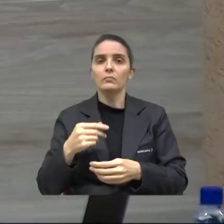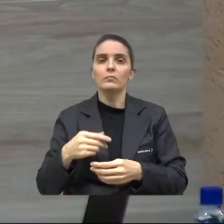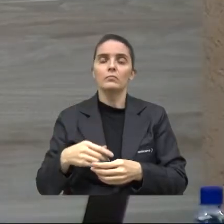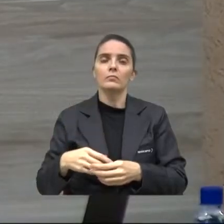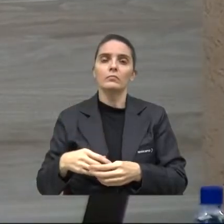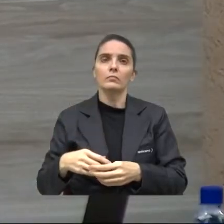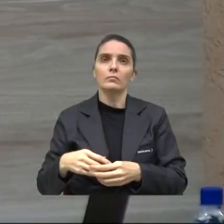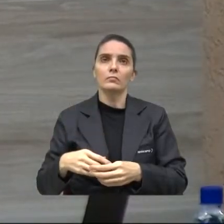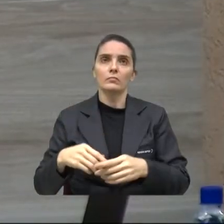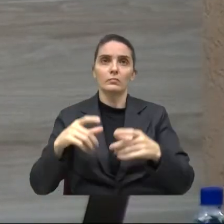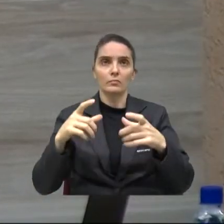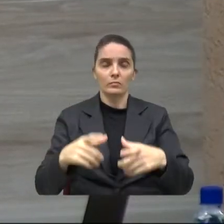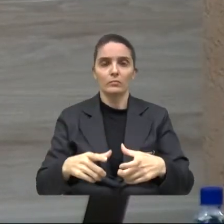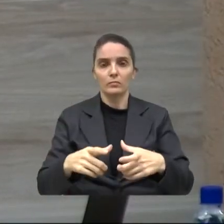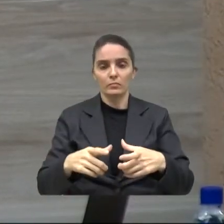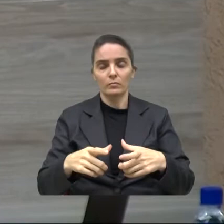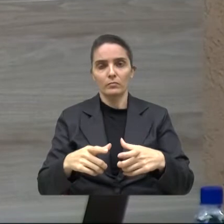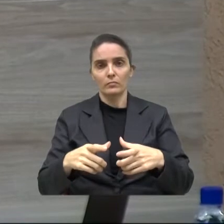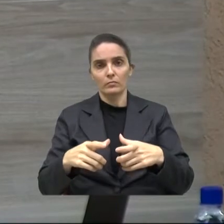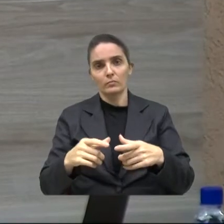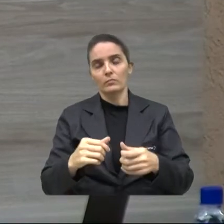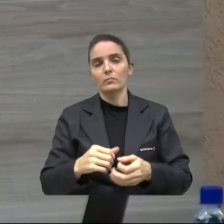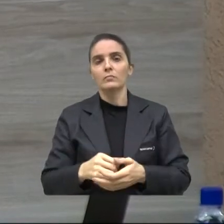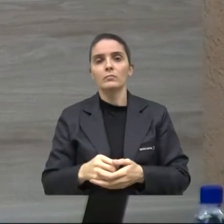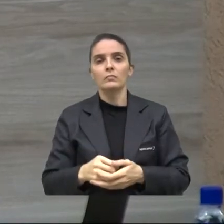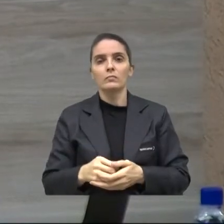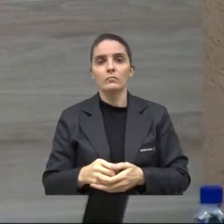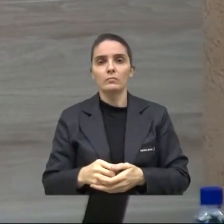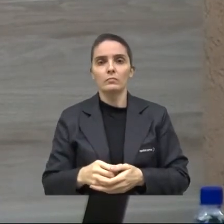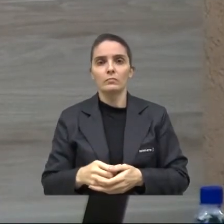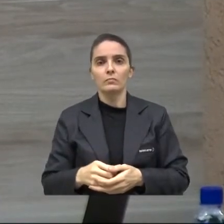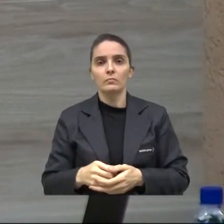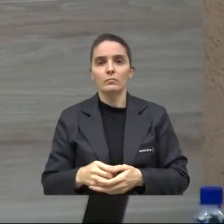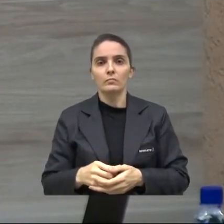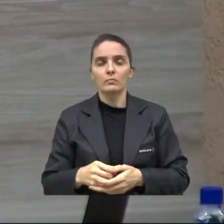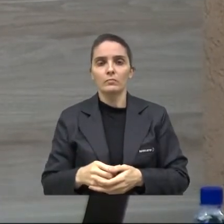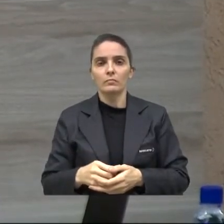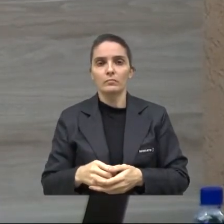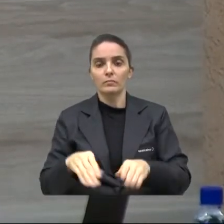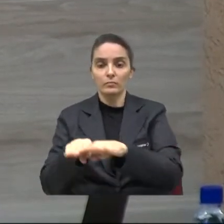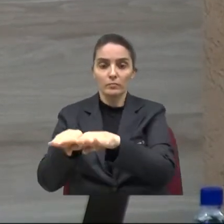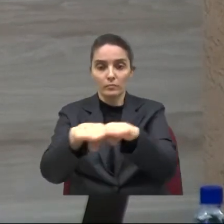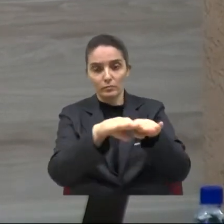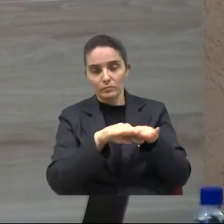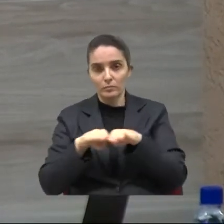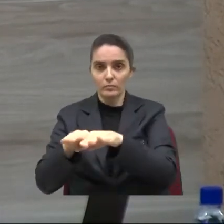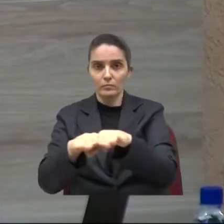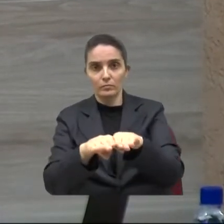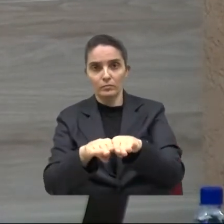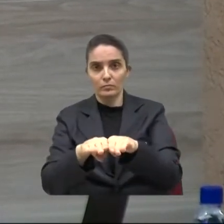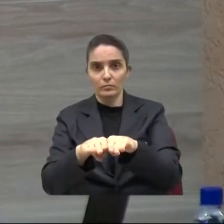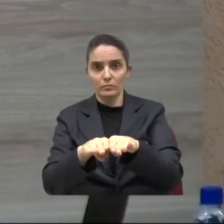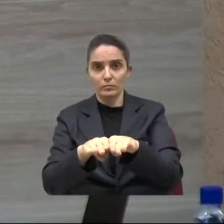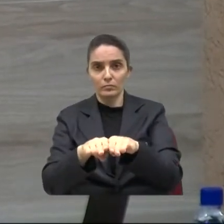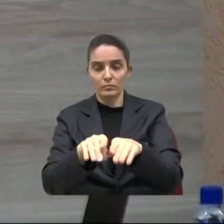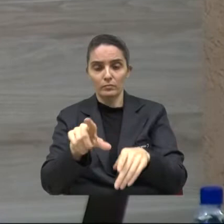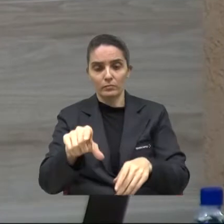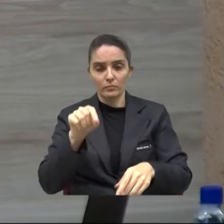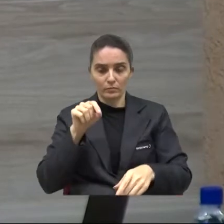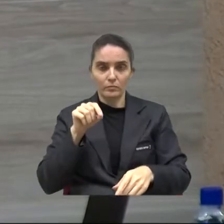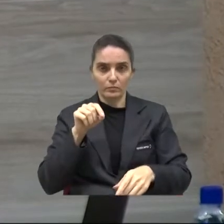perde nem se ganha. Existe somente uma decisão. E a decisão aqui foi para que